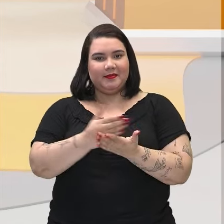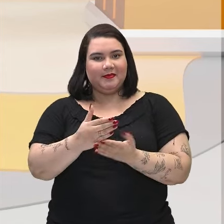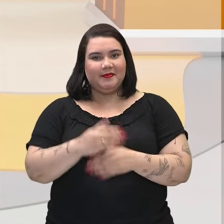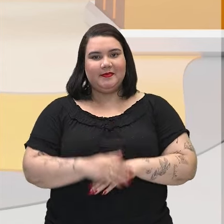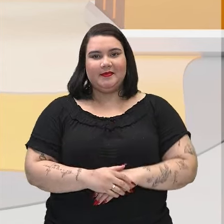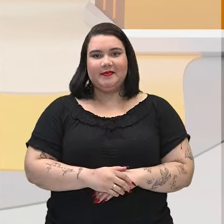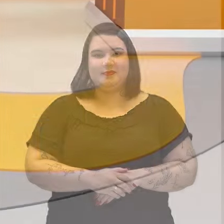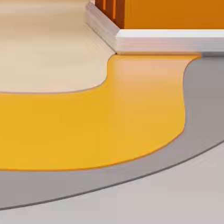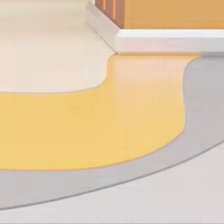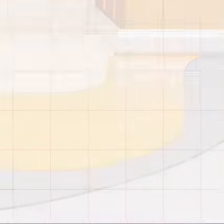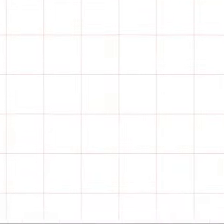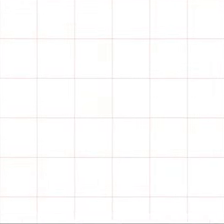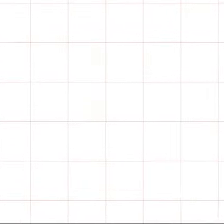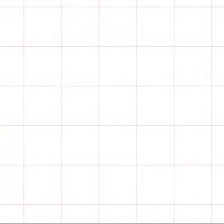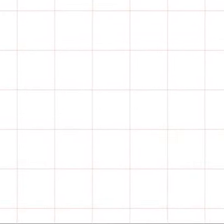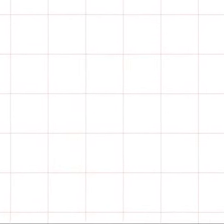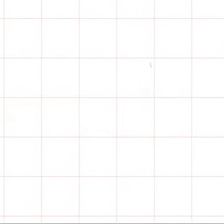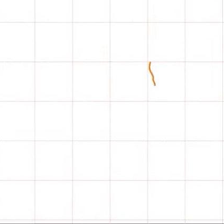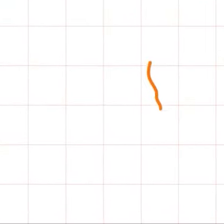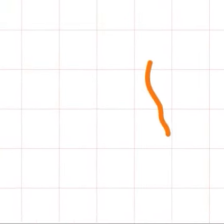iniciar.